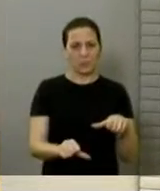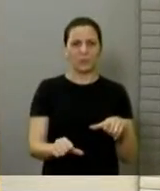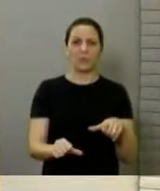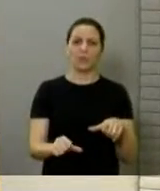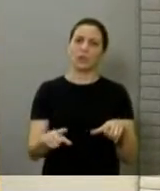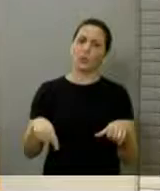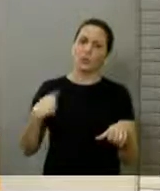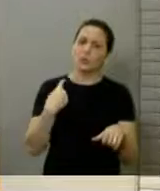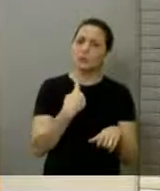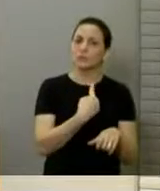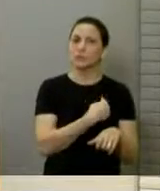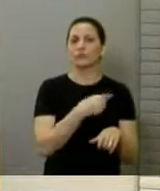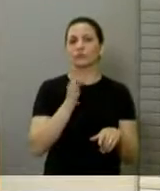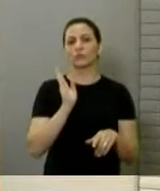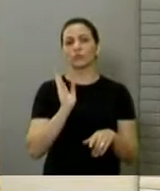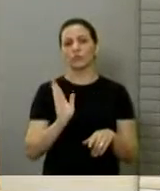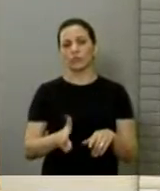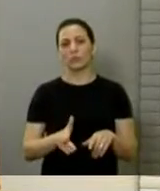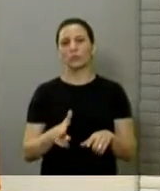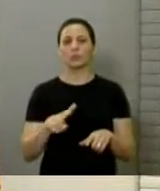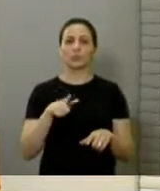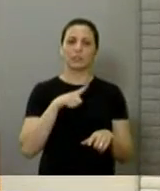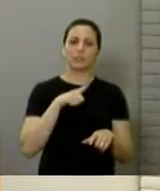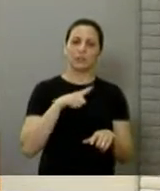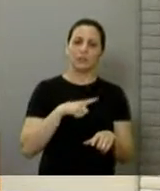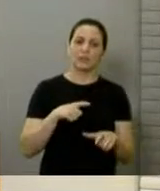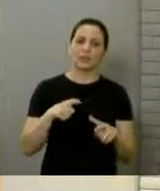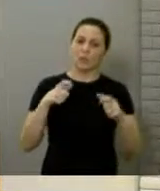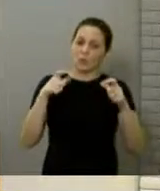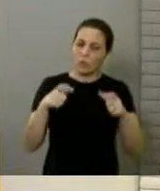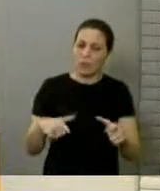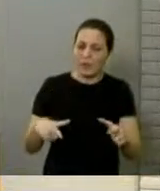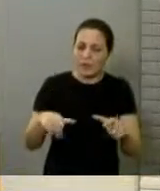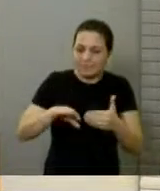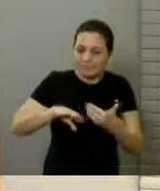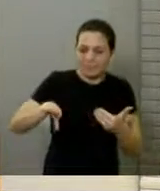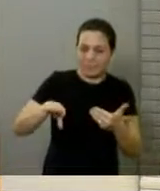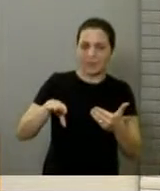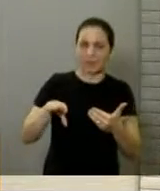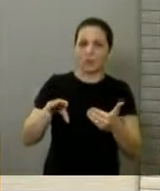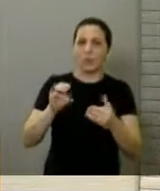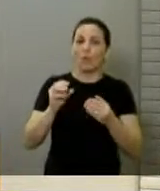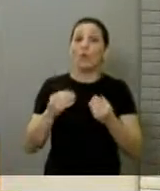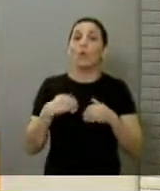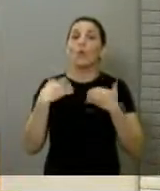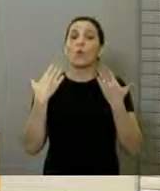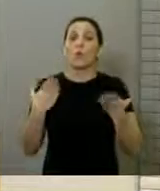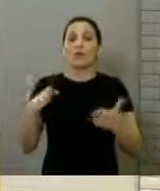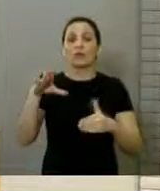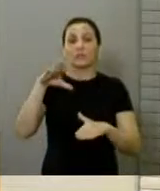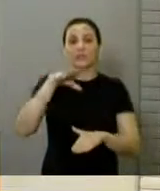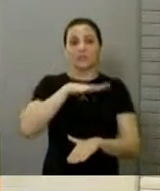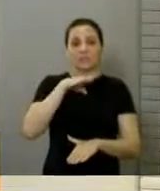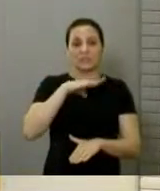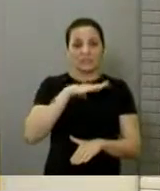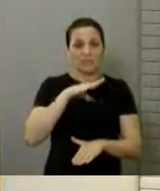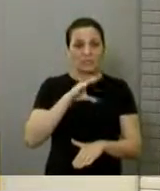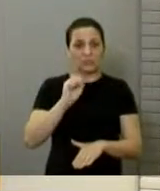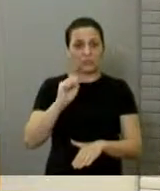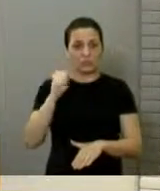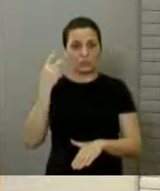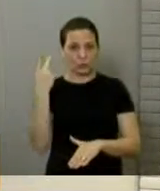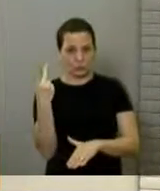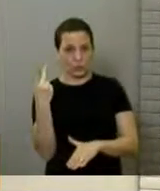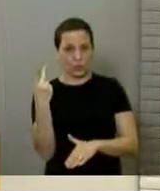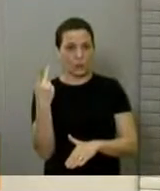a gente, hoje, pode dizer que a gente vive numa ilha. Eu quero saber que cidade inaugurou um shopping, a quem eu